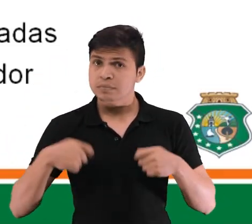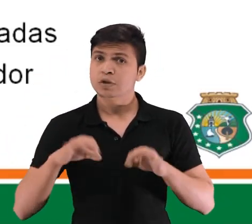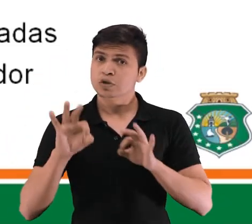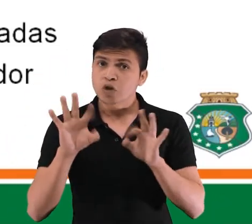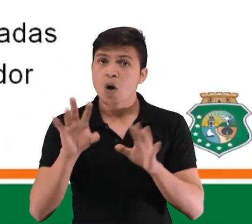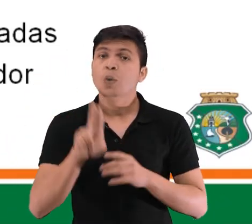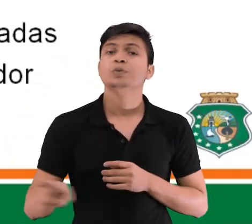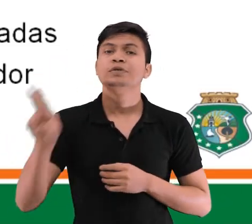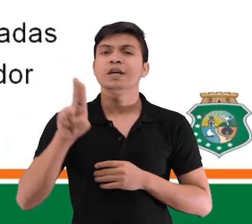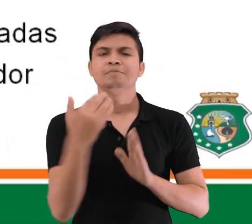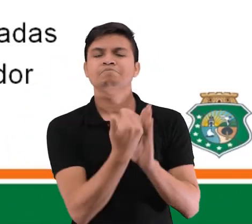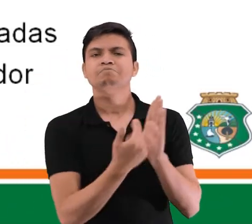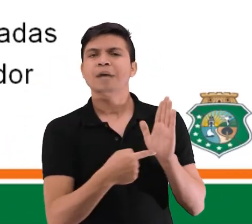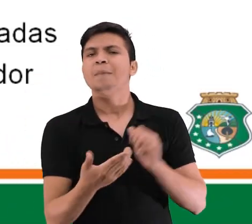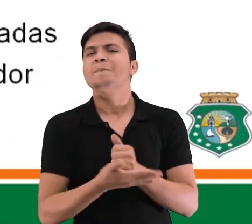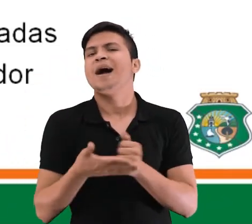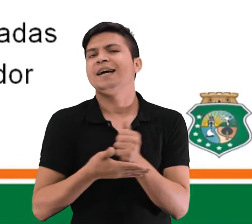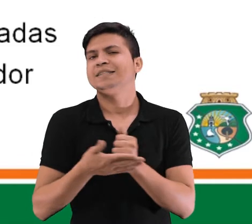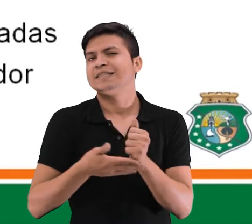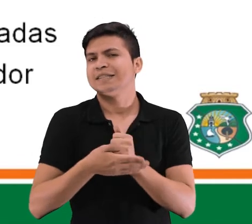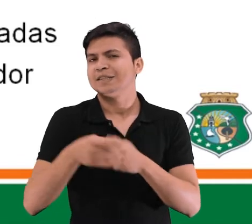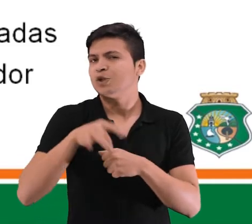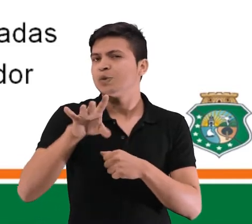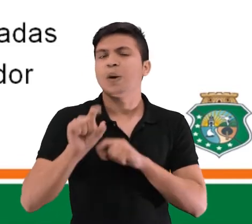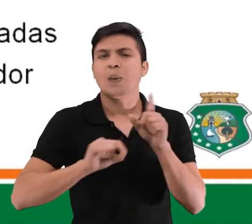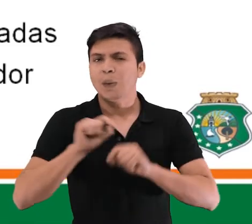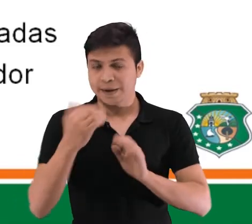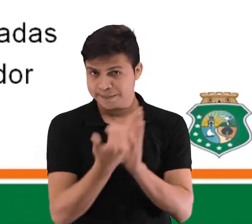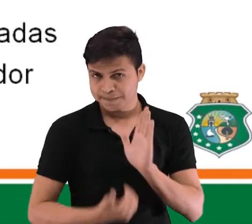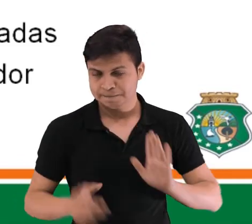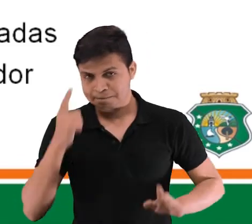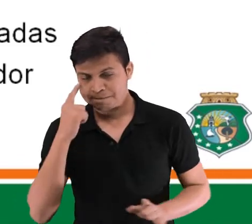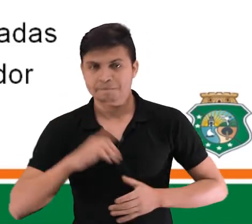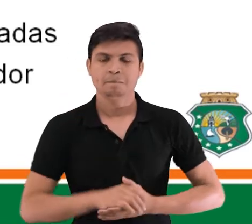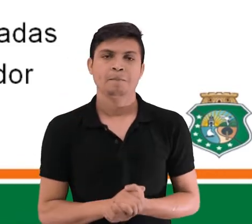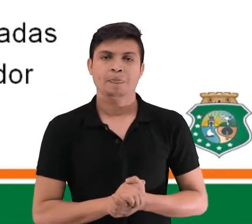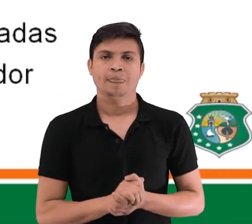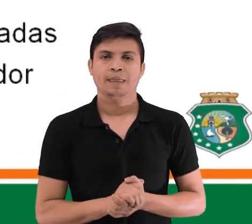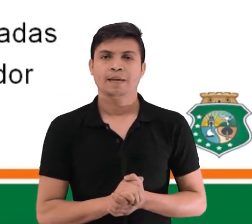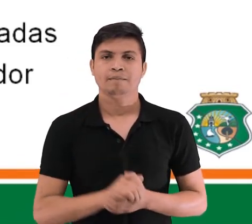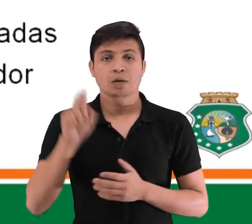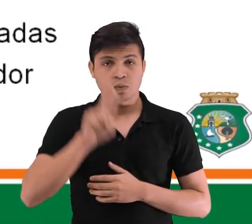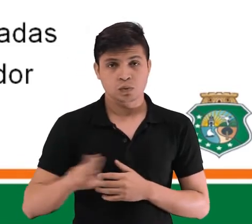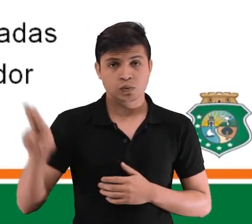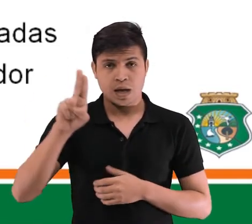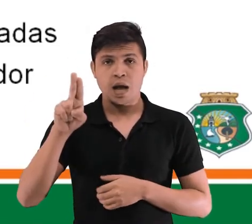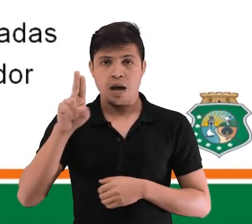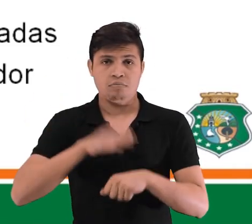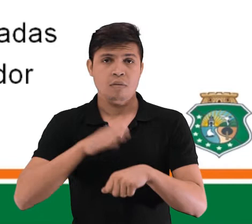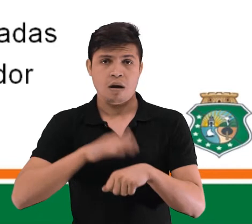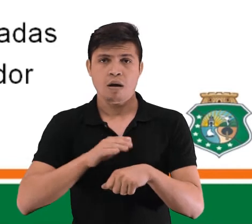configuração básica, que consiste nas etapas seguintes: usar auto configuração de